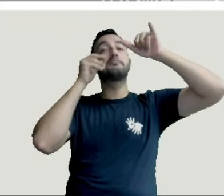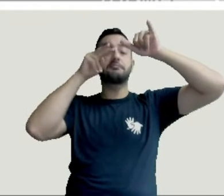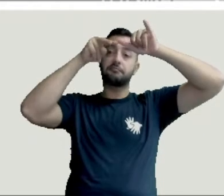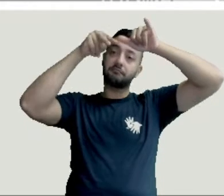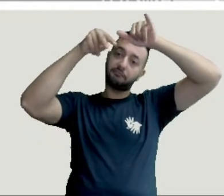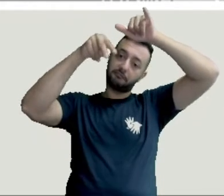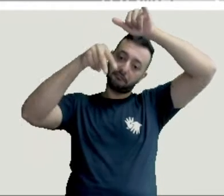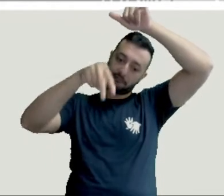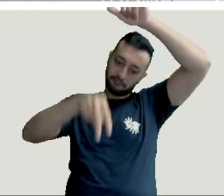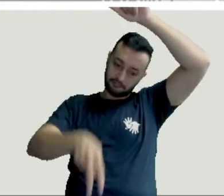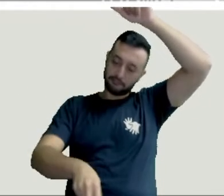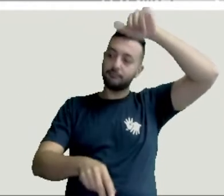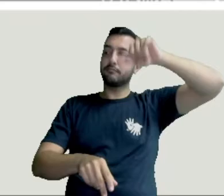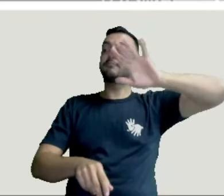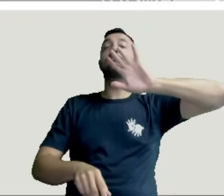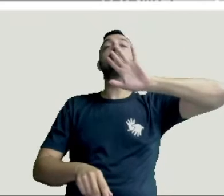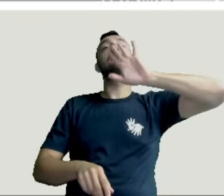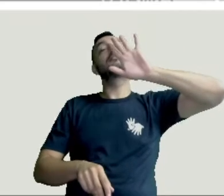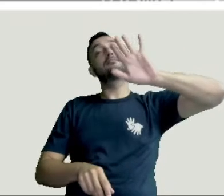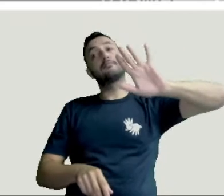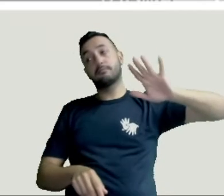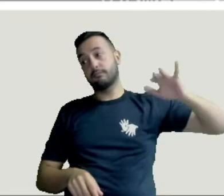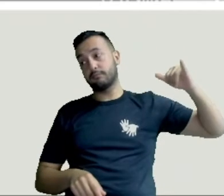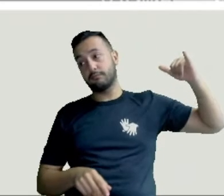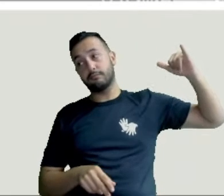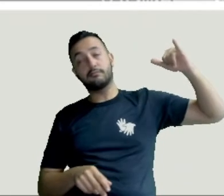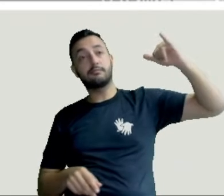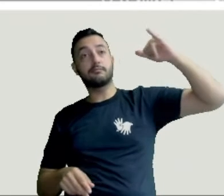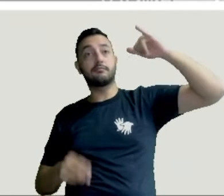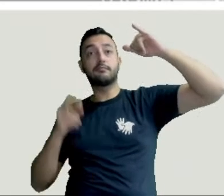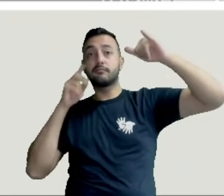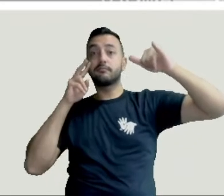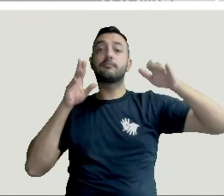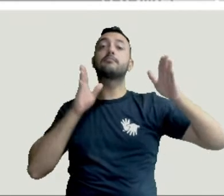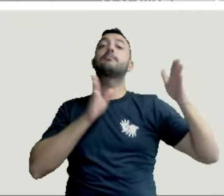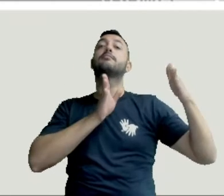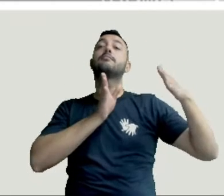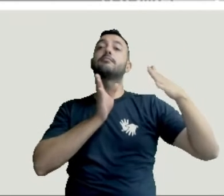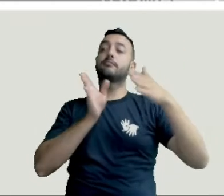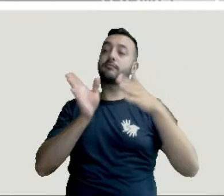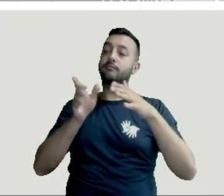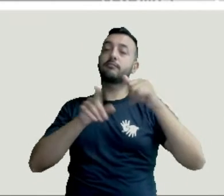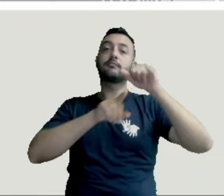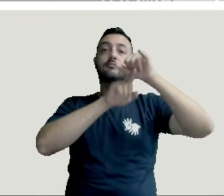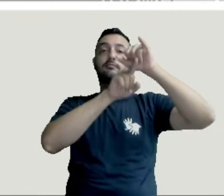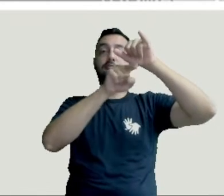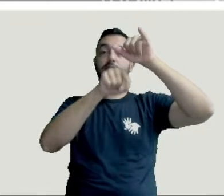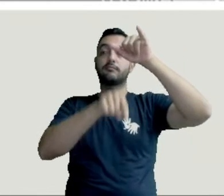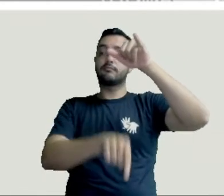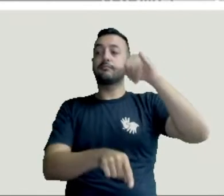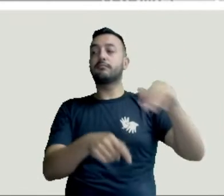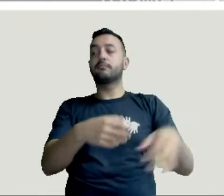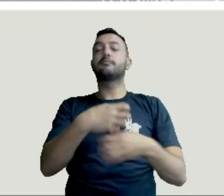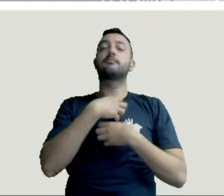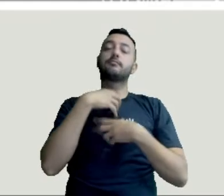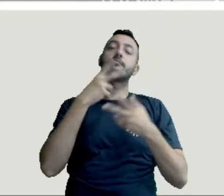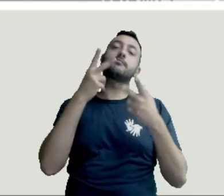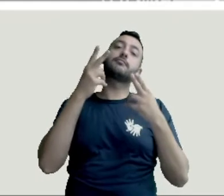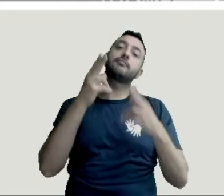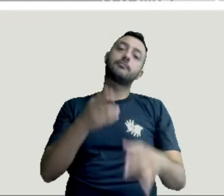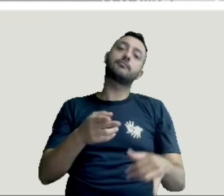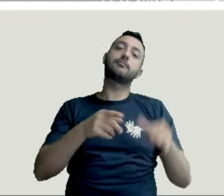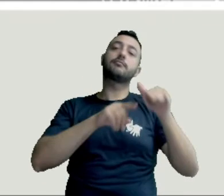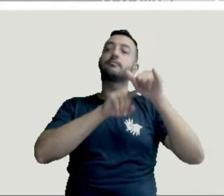vai ver uma trajetória, tá? Dessa bomba aí, como sendo um arco